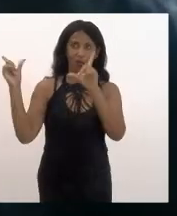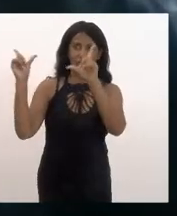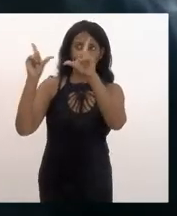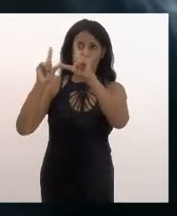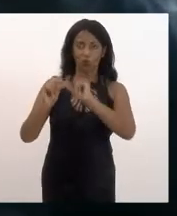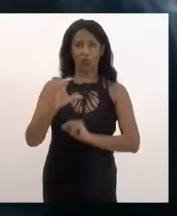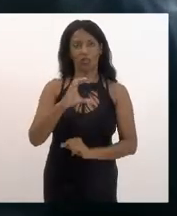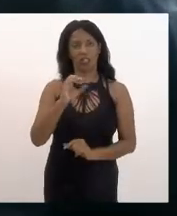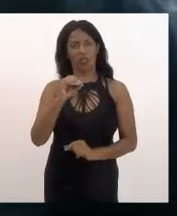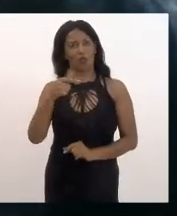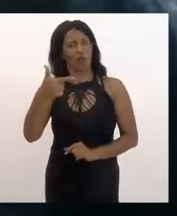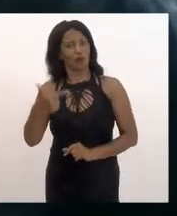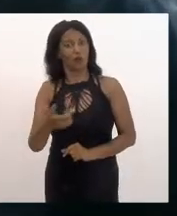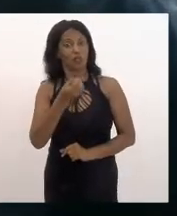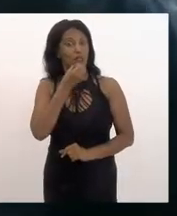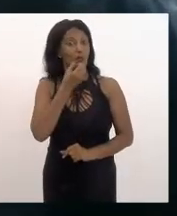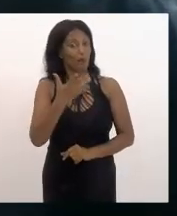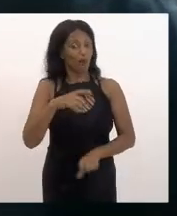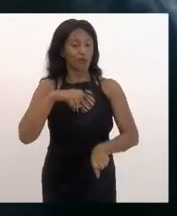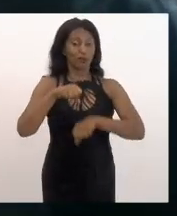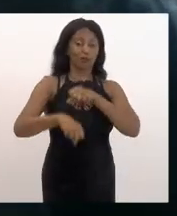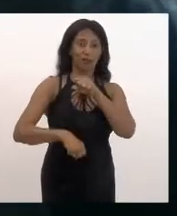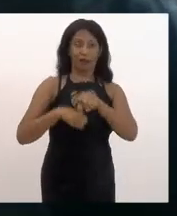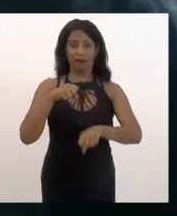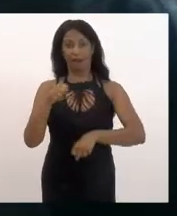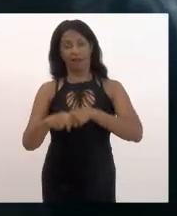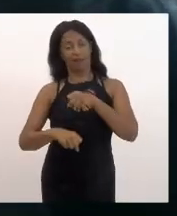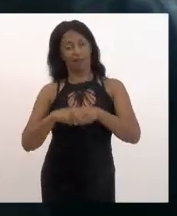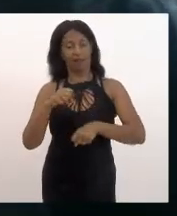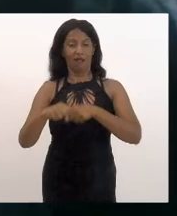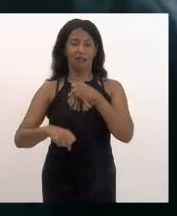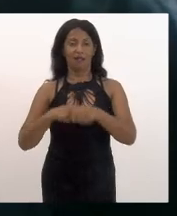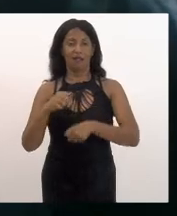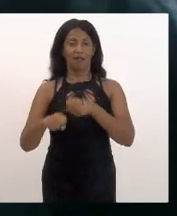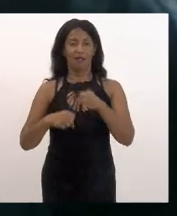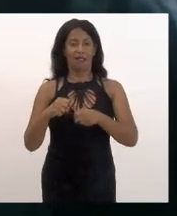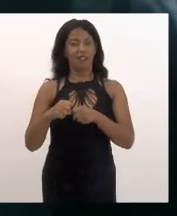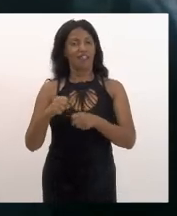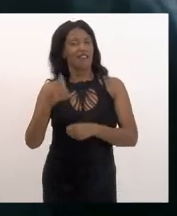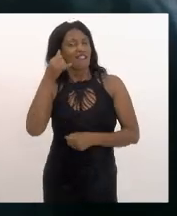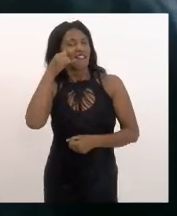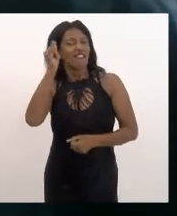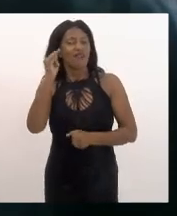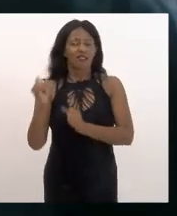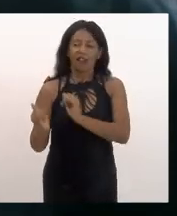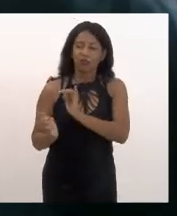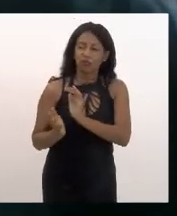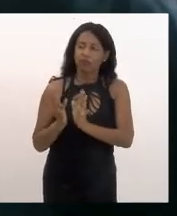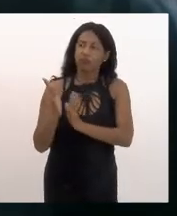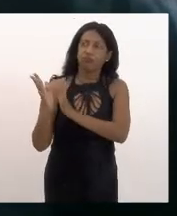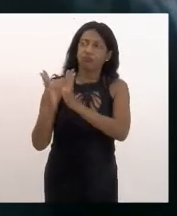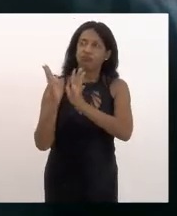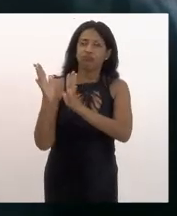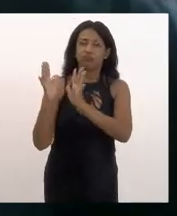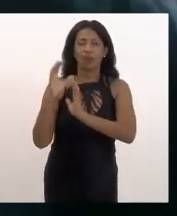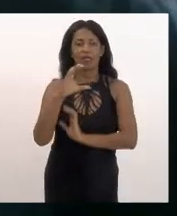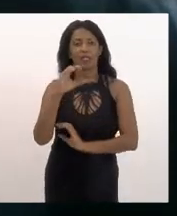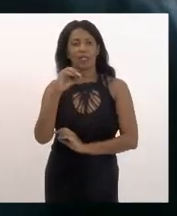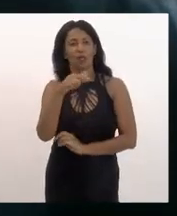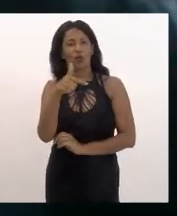agora. Então, é bom a gente pedalar mais e emitir menos nos combustíveis